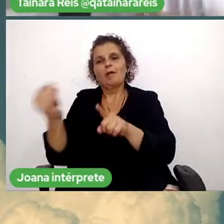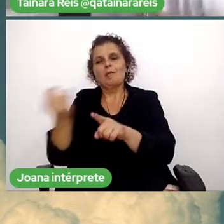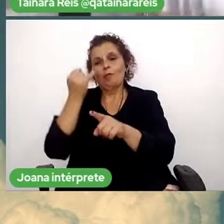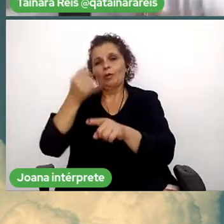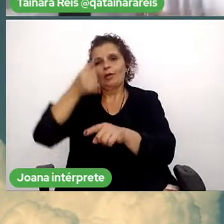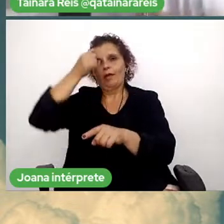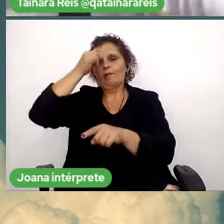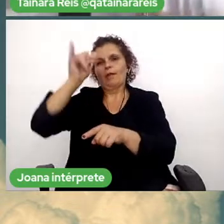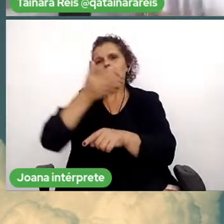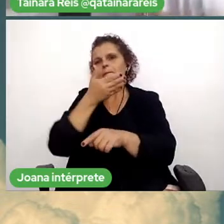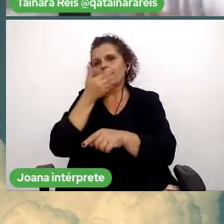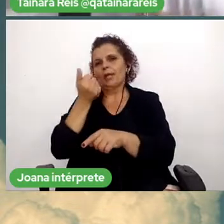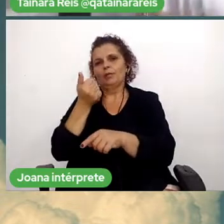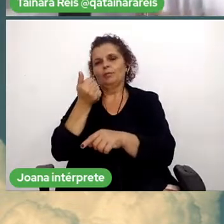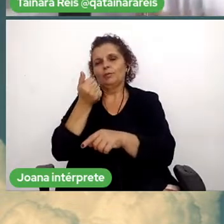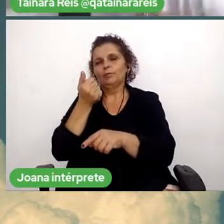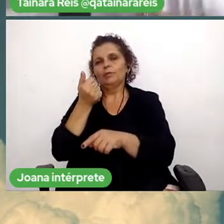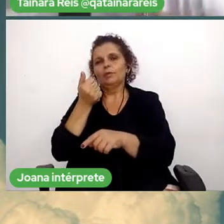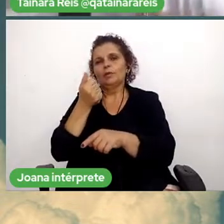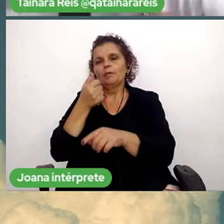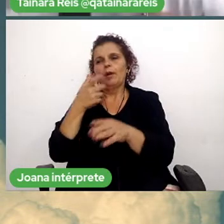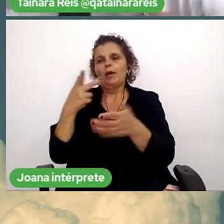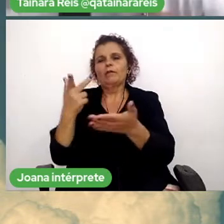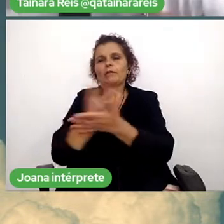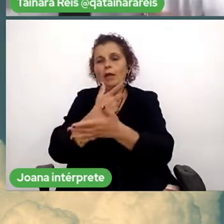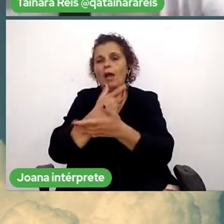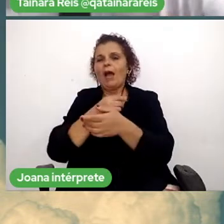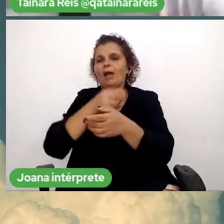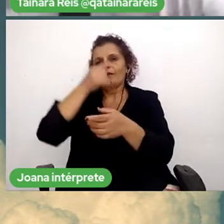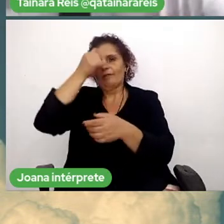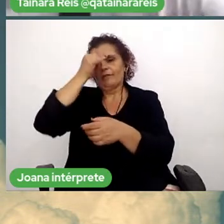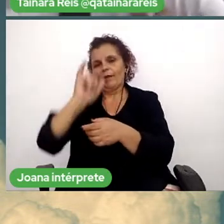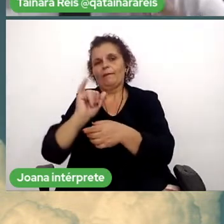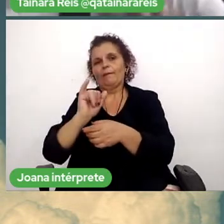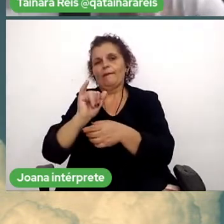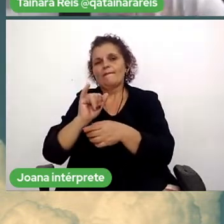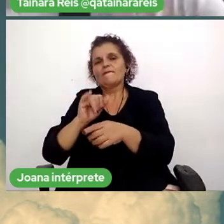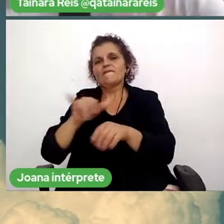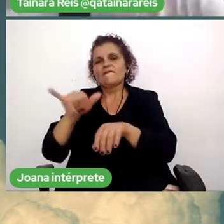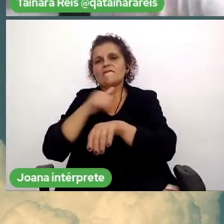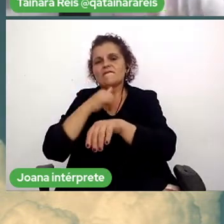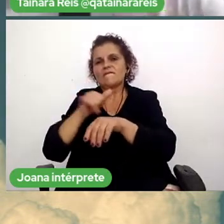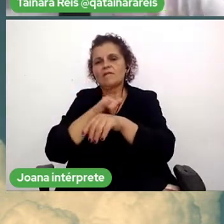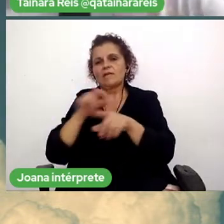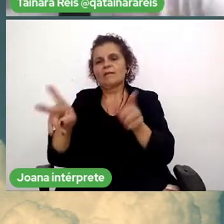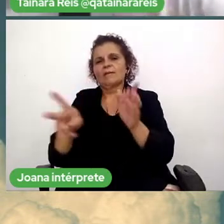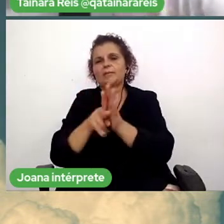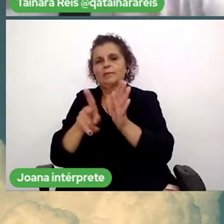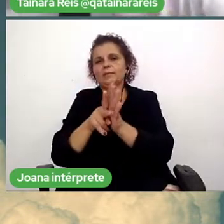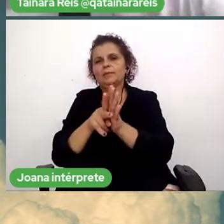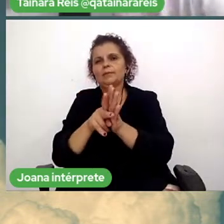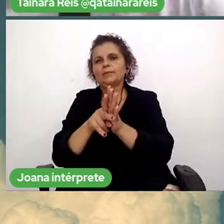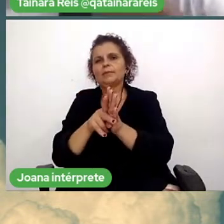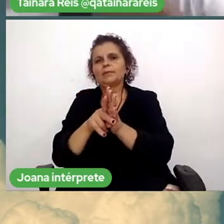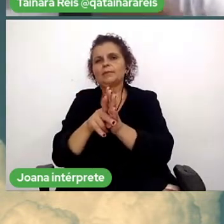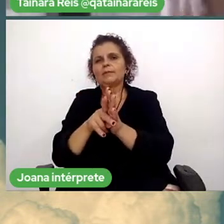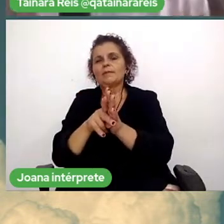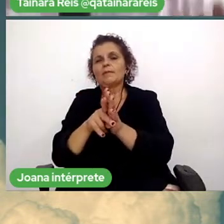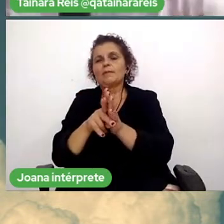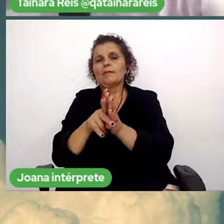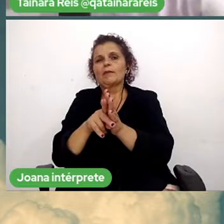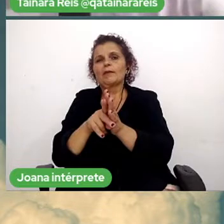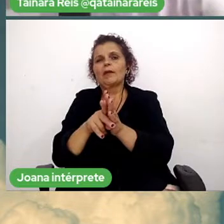melhor maneira possível, usando ferramentas adequadas, usando essas estratégias adequadas. E é aí que